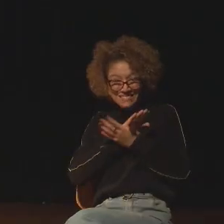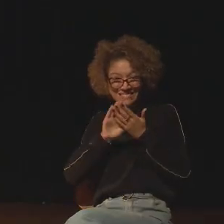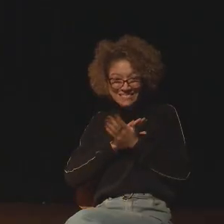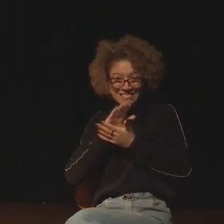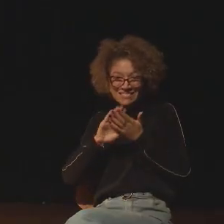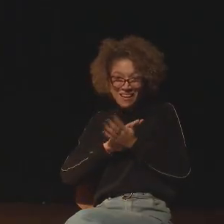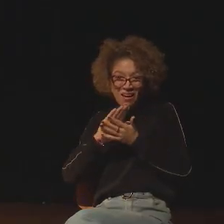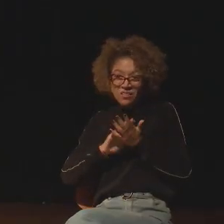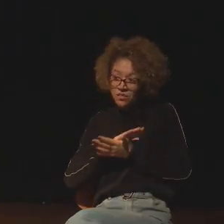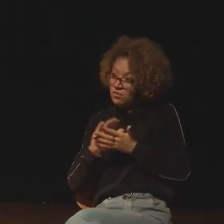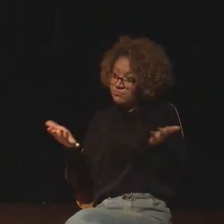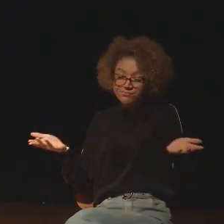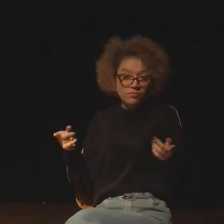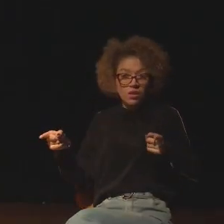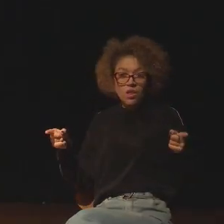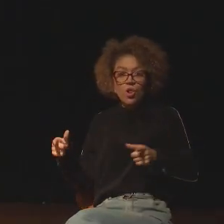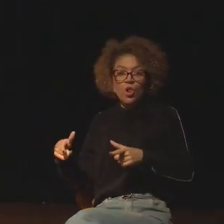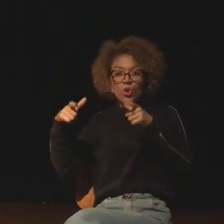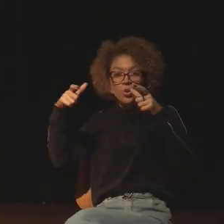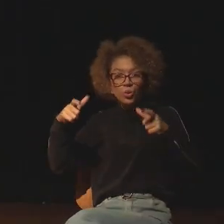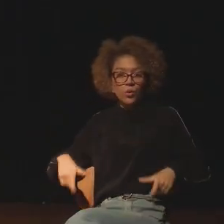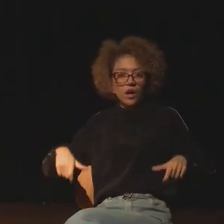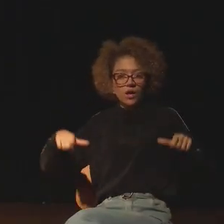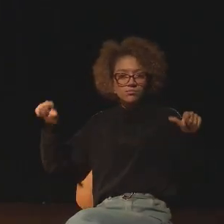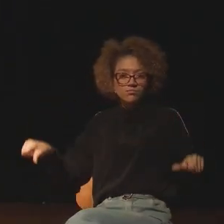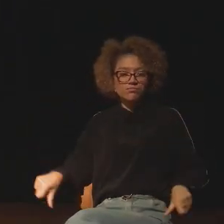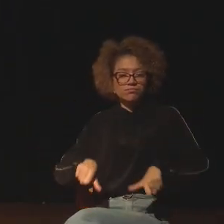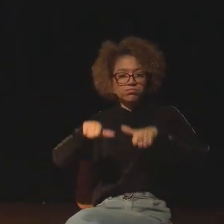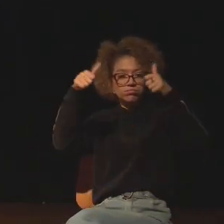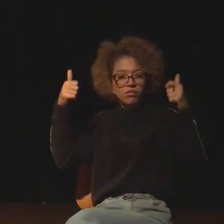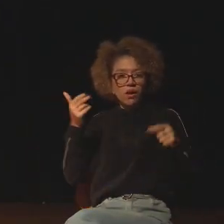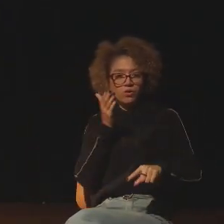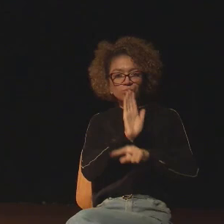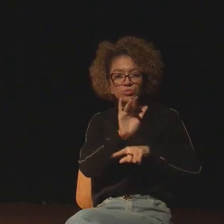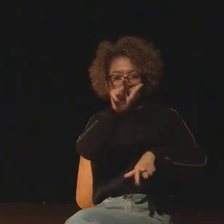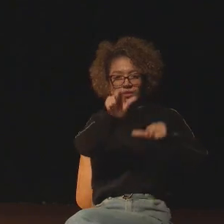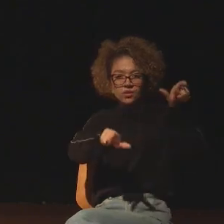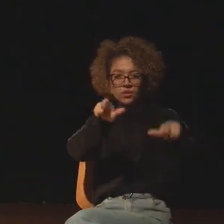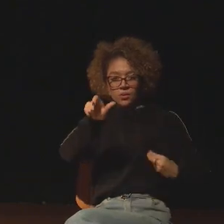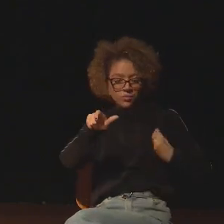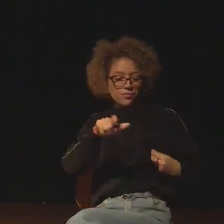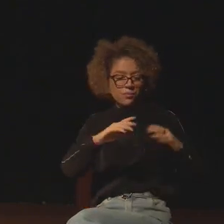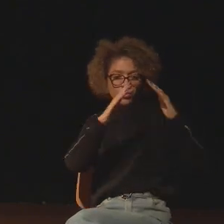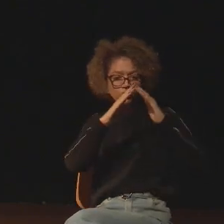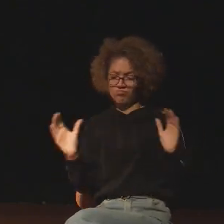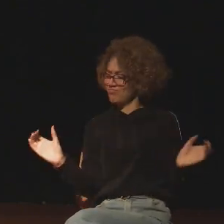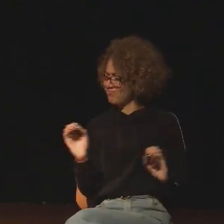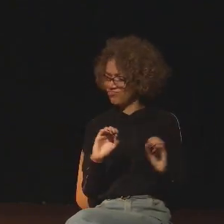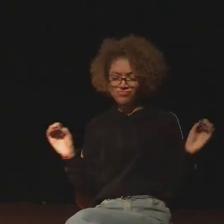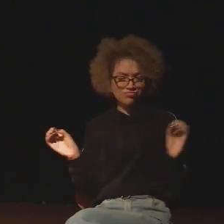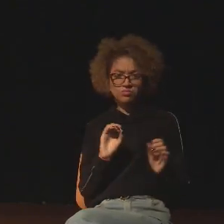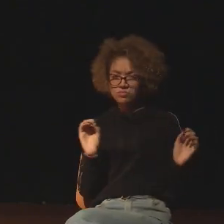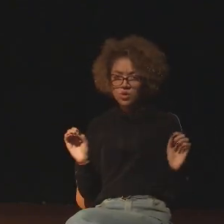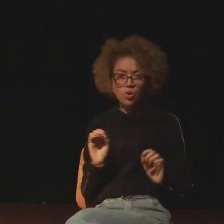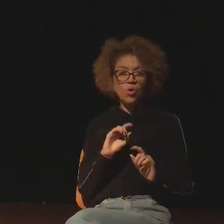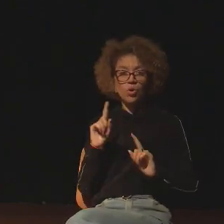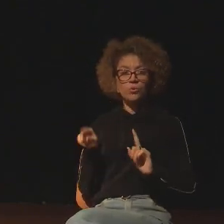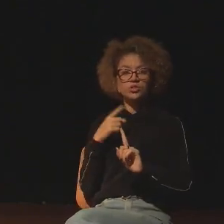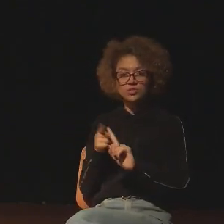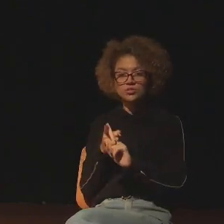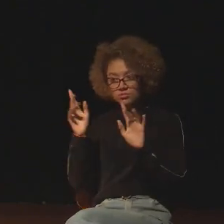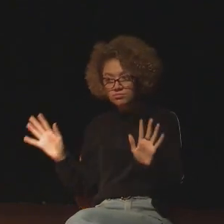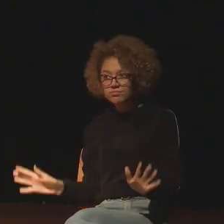espaços públicos, esses espaços não vão beneficiar a população. Esses espaços só beneficiam a iniciativa